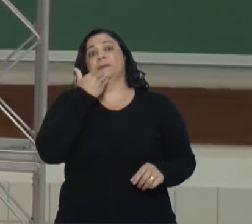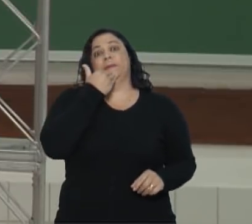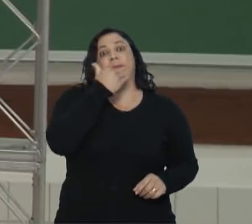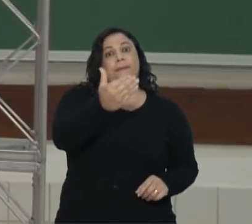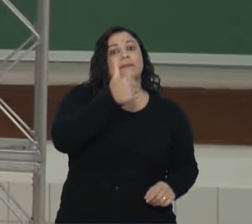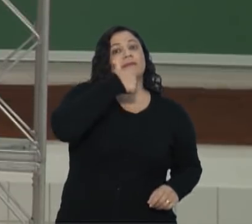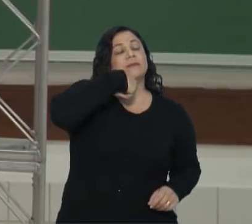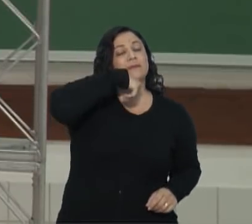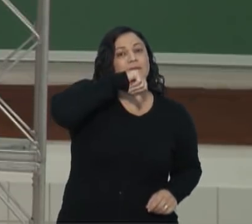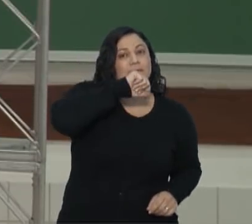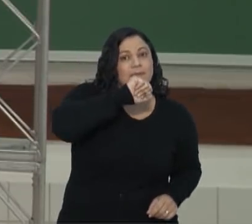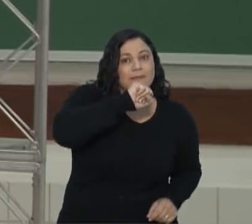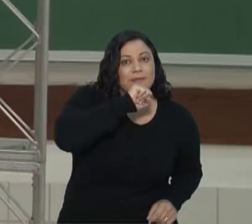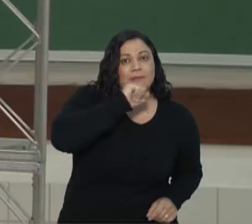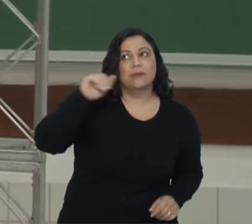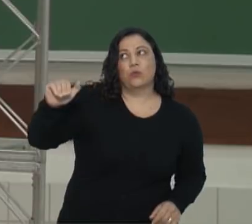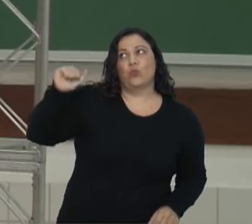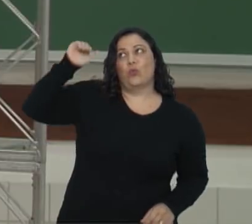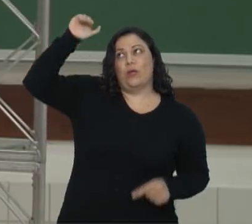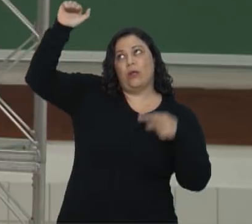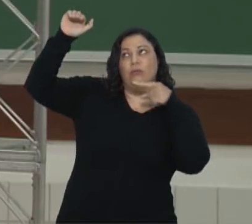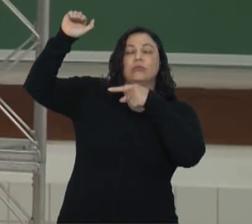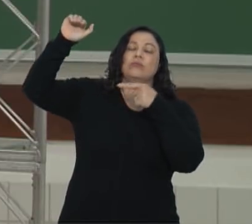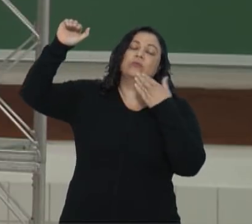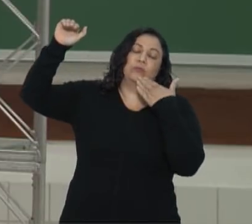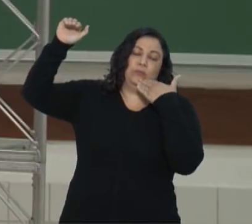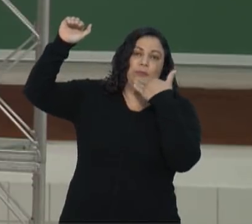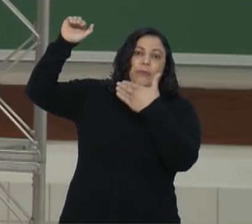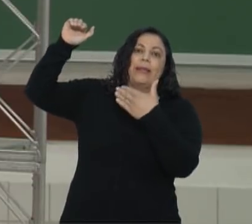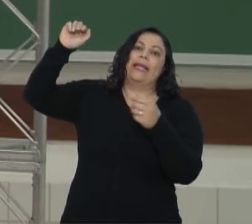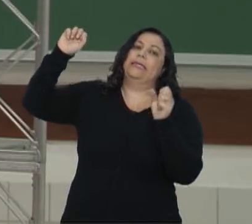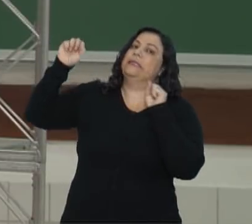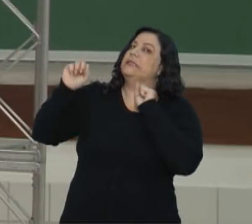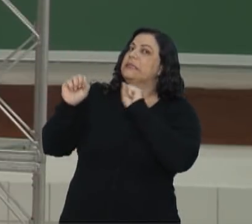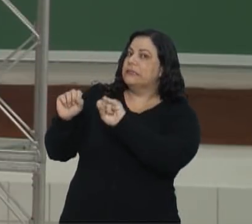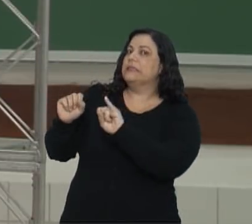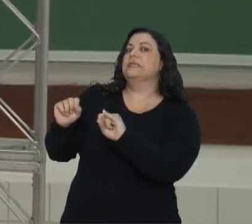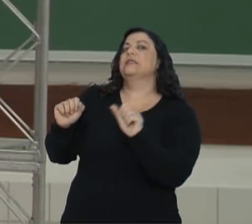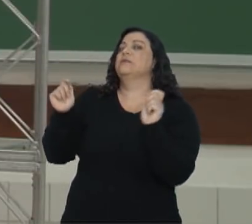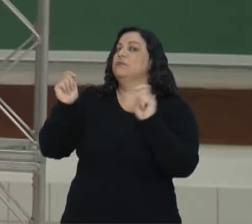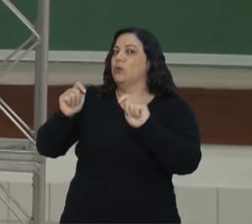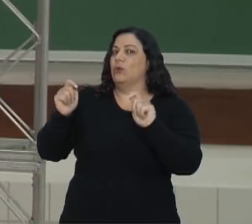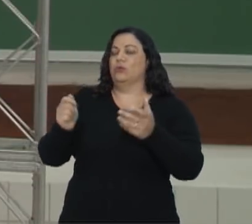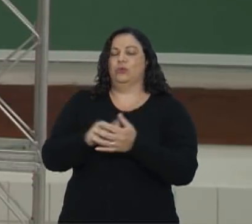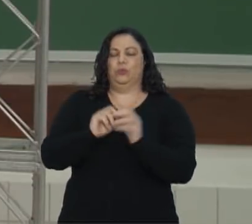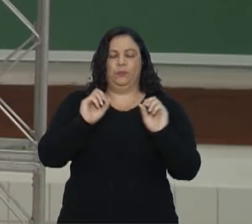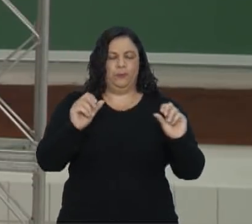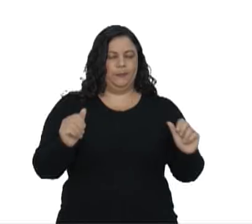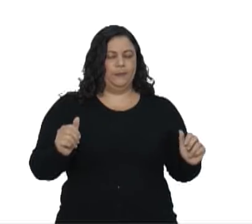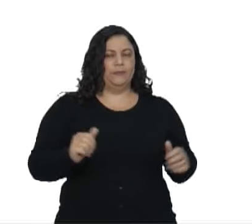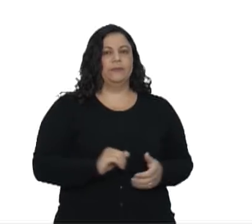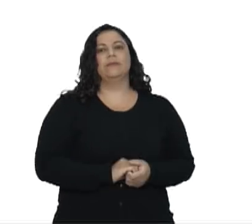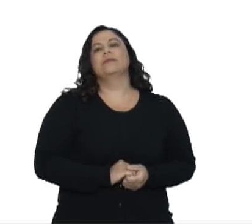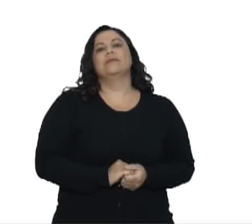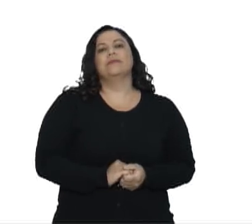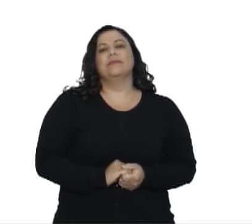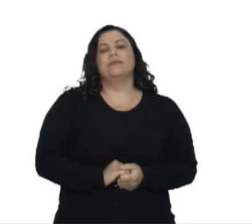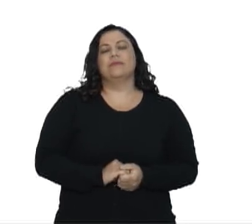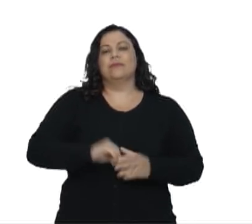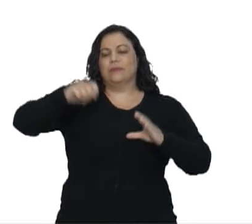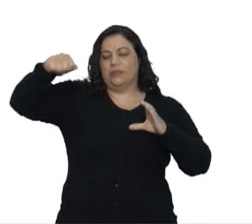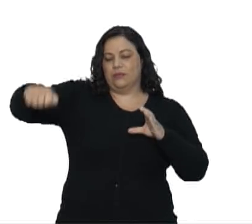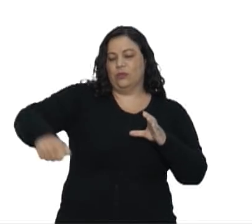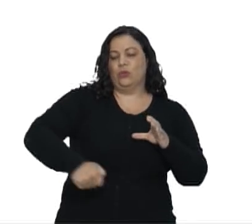para a mãe, para um adulto, se você pode utilizar esse material. Depois é lavar, tá novo. Uma colher de